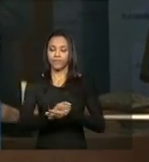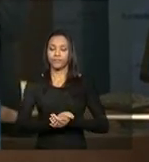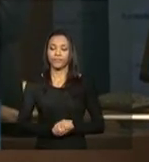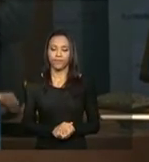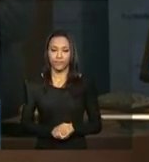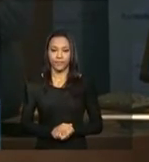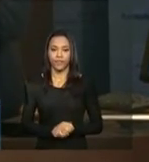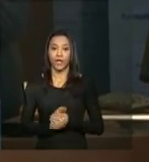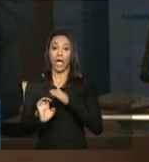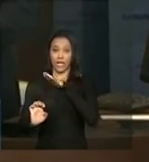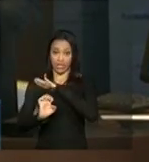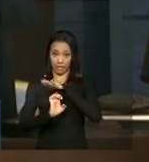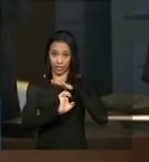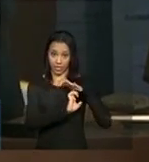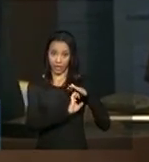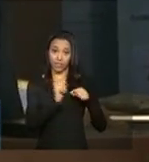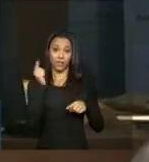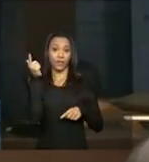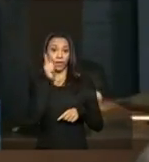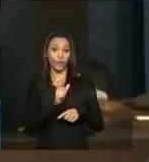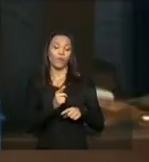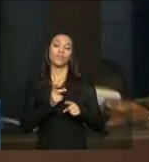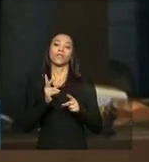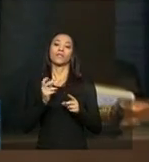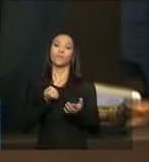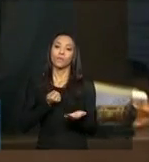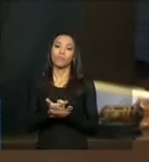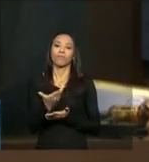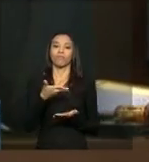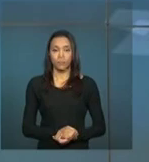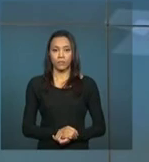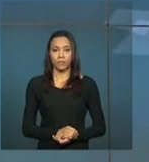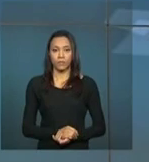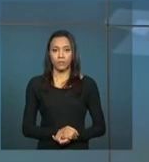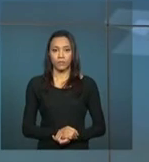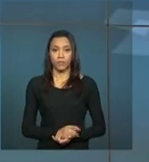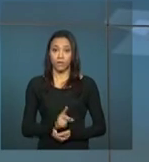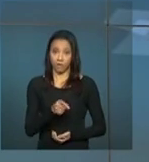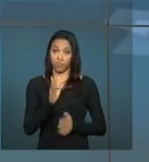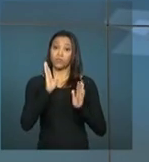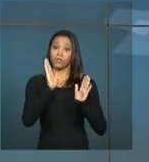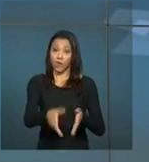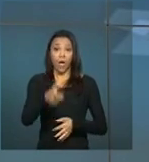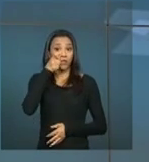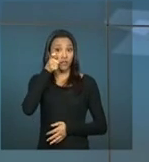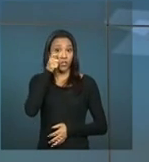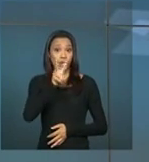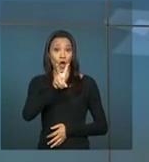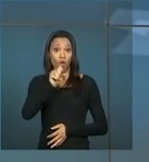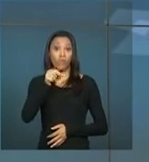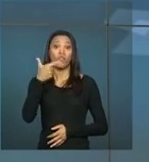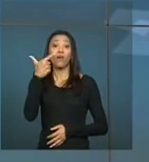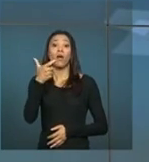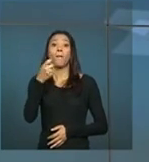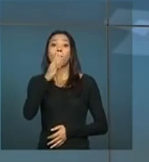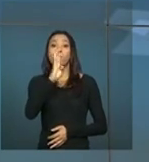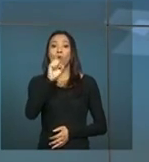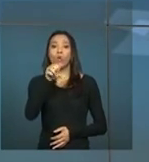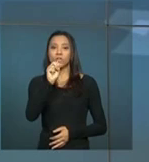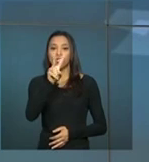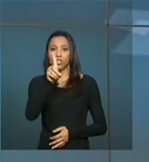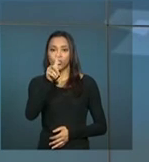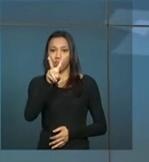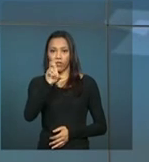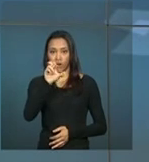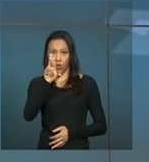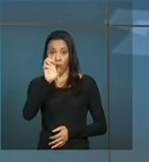com as empresas que arremataram esses 4 lotes. Você assistiu ao vivo da Bolsa de Valores de São